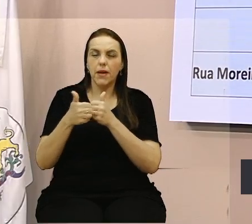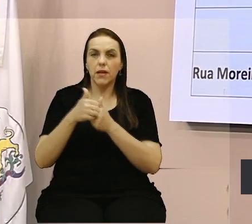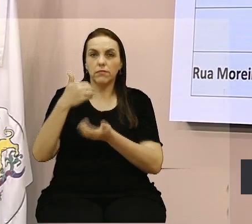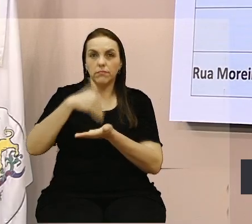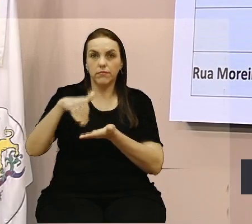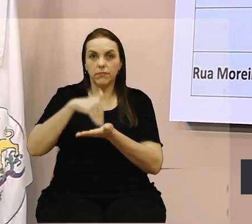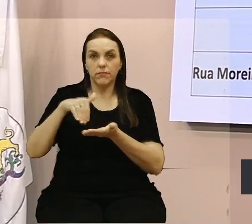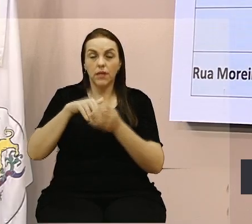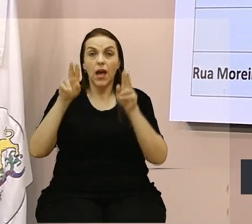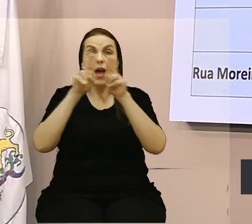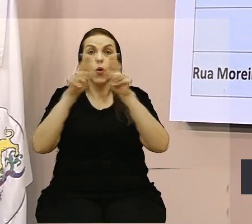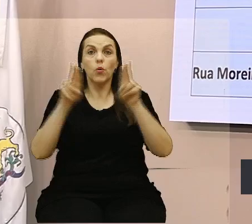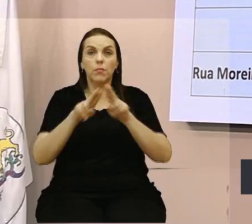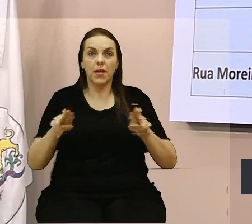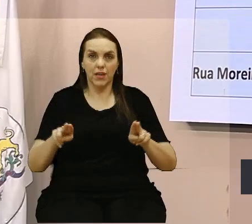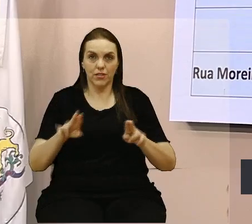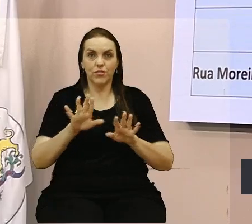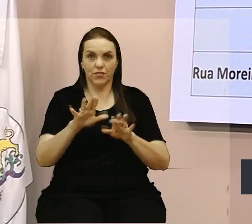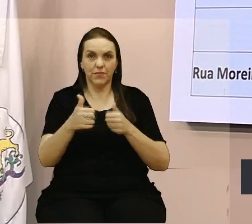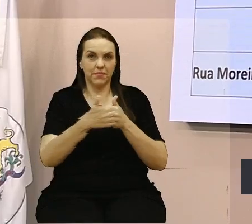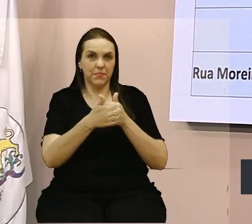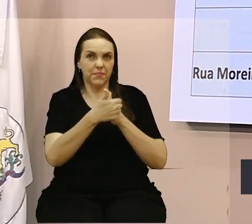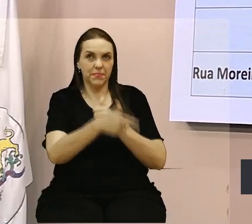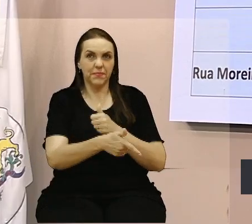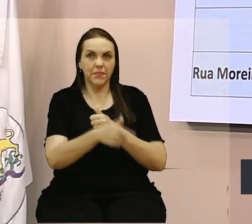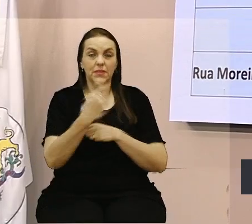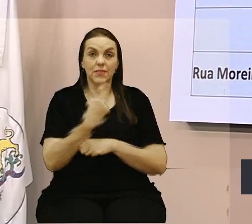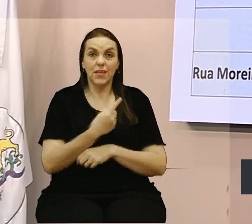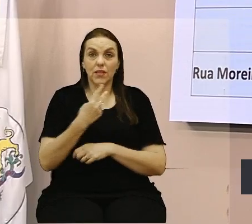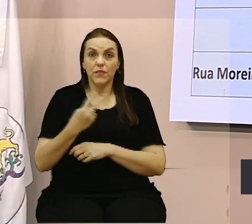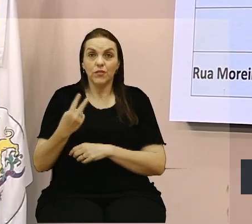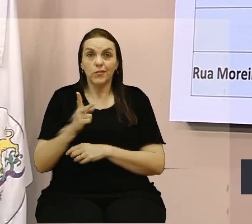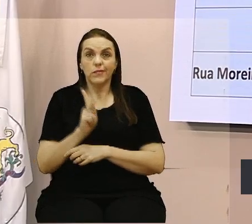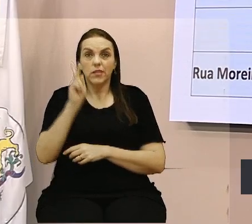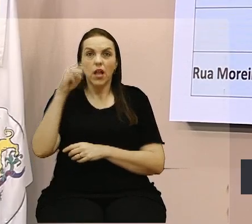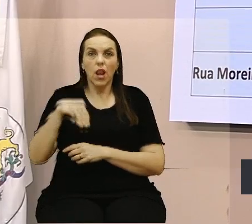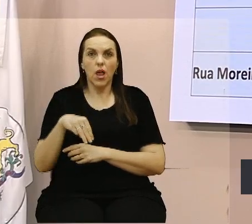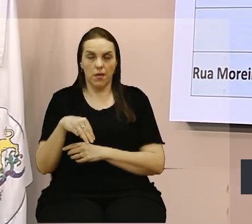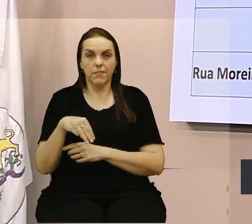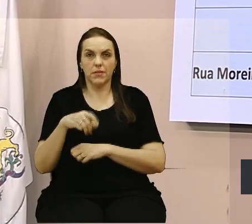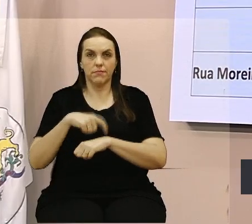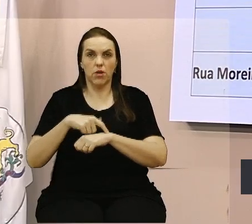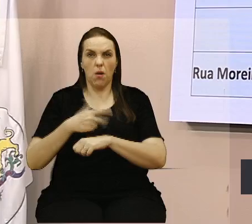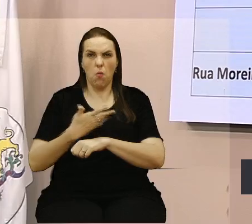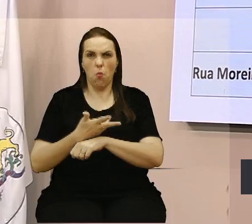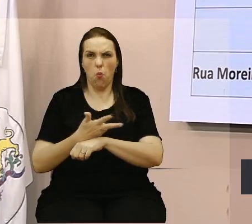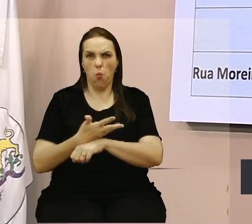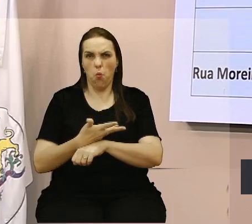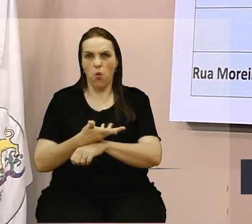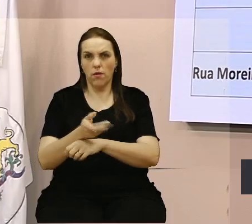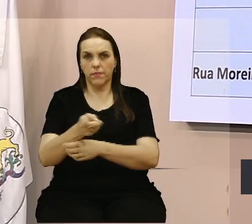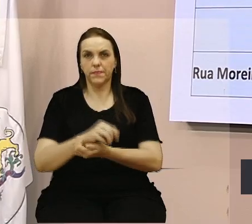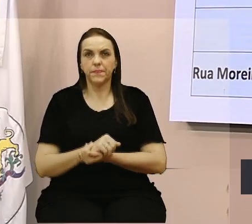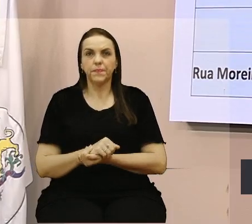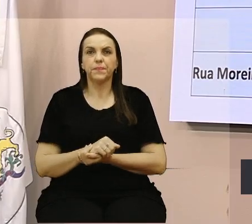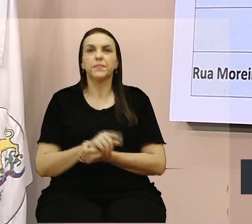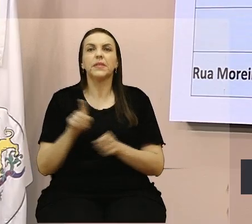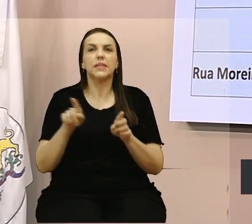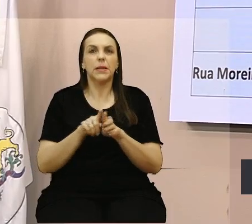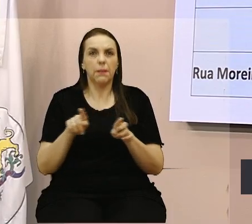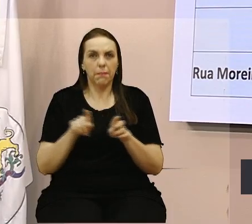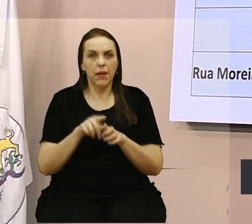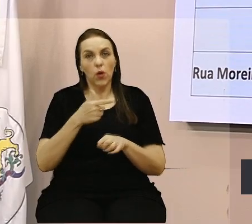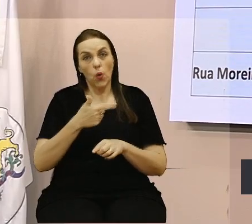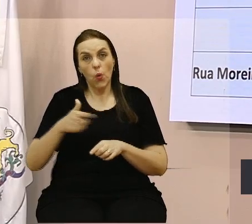da Unimed. Desculpa. 122 km por hora chegou a atingir na Moreira César, né? Aí na Moreira César,